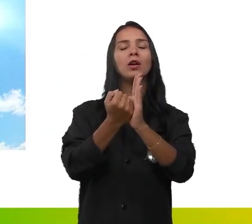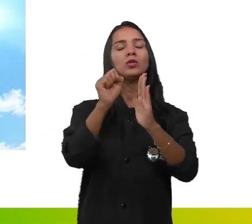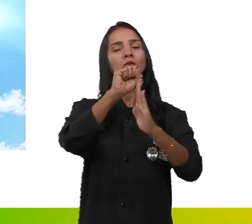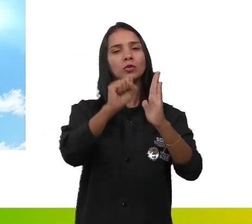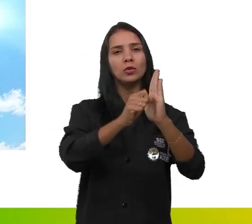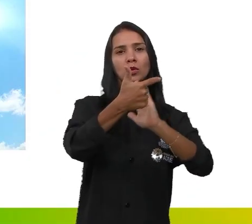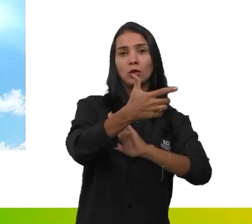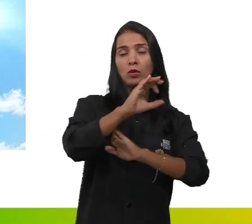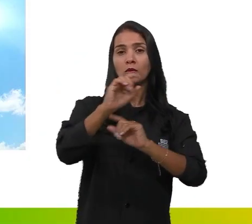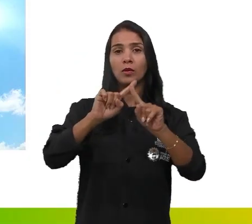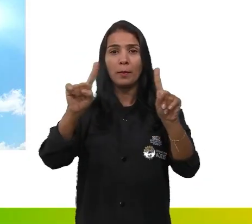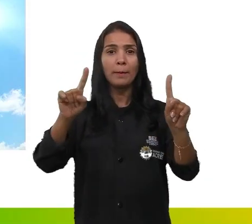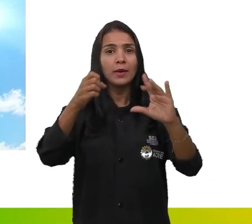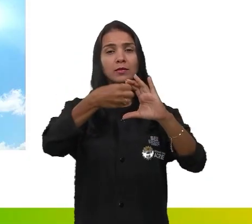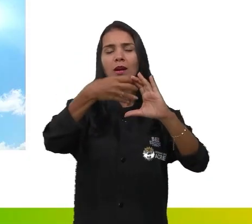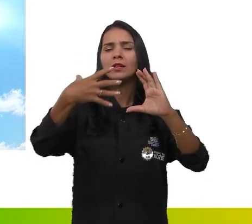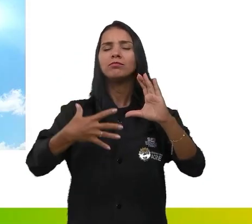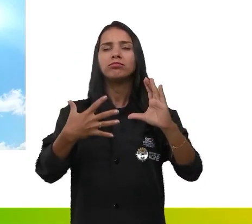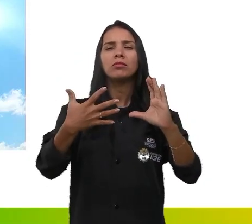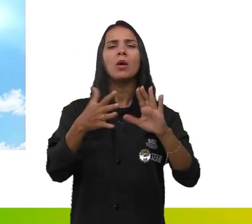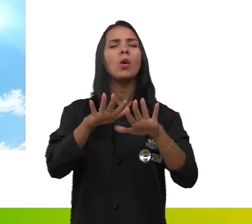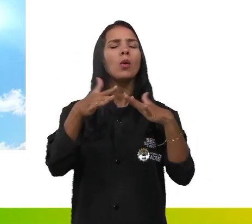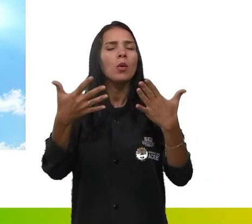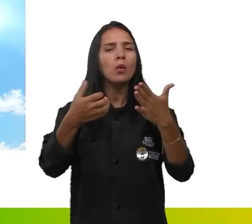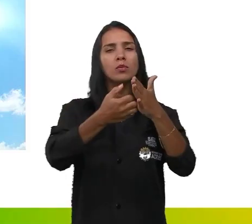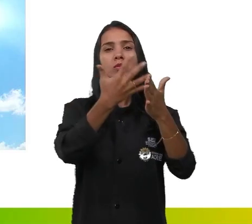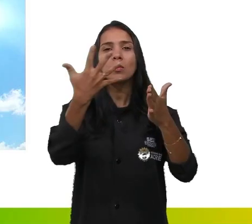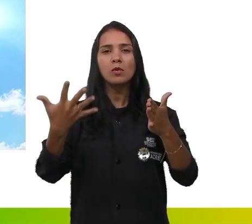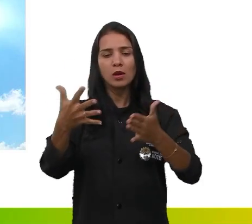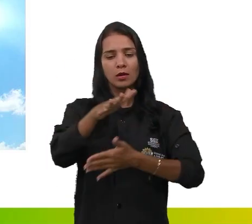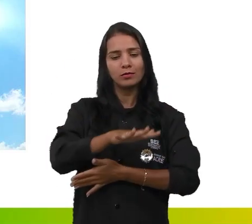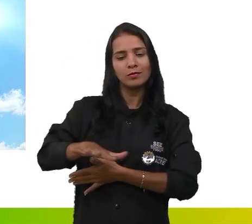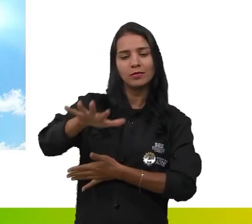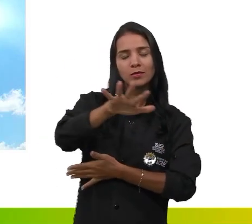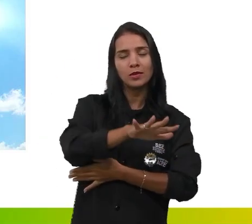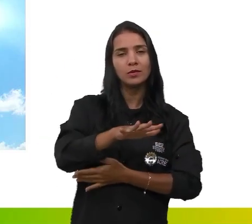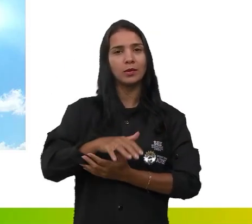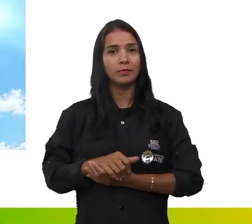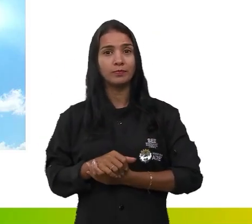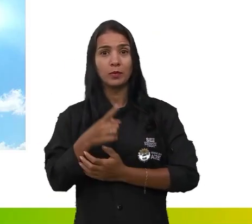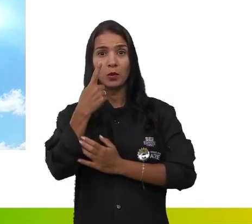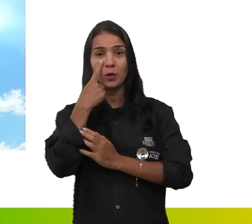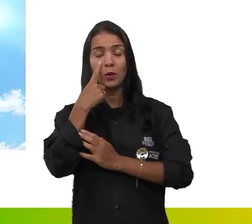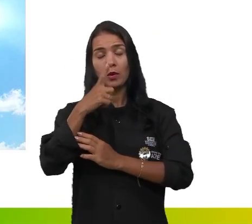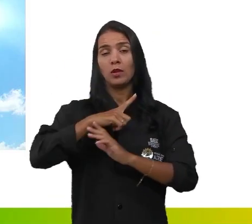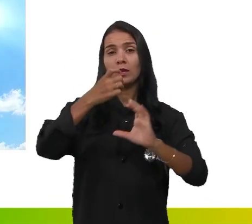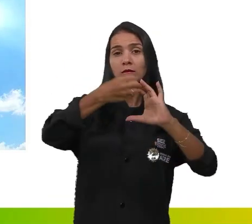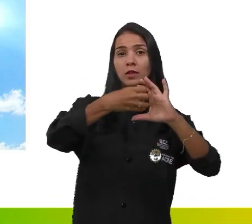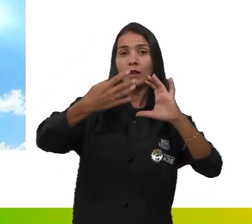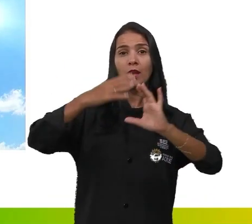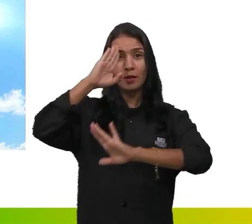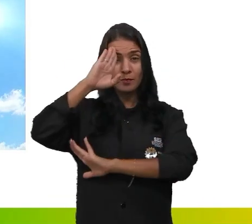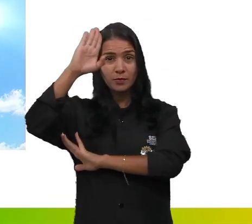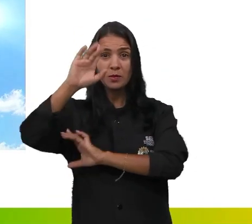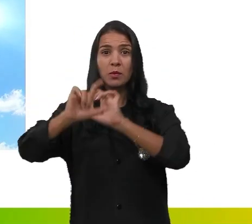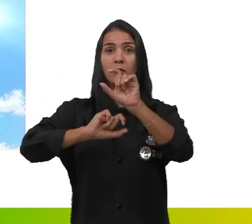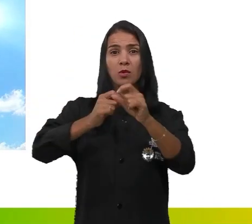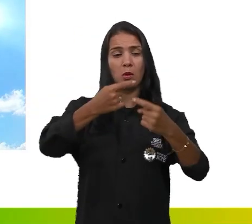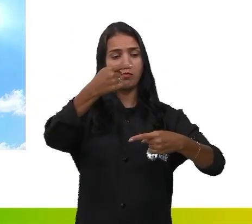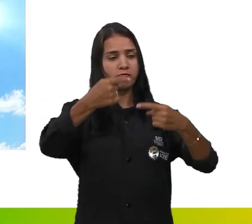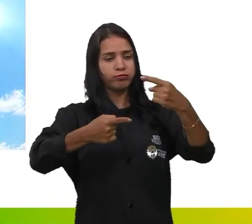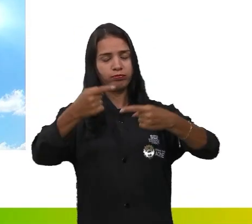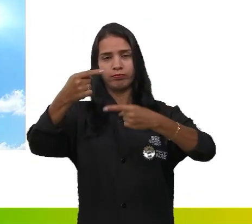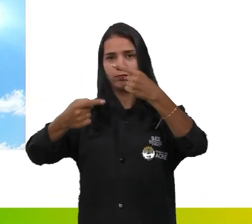Guerra Fria e o chamado mundo bipolar? Bem, ele foi caracterizado principalmente pela